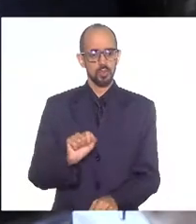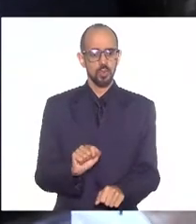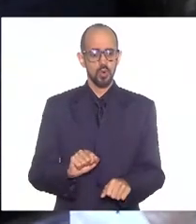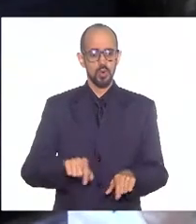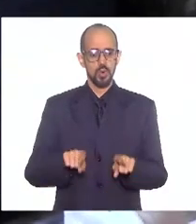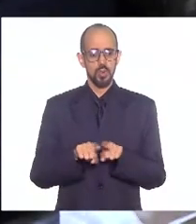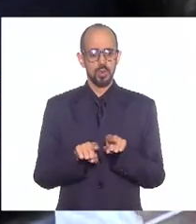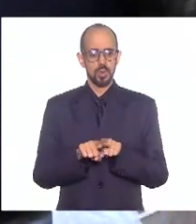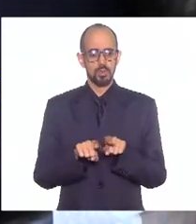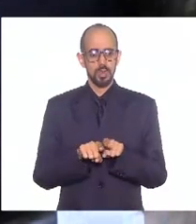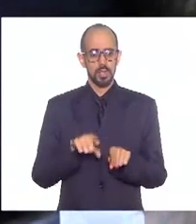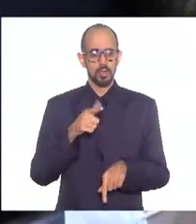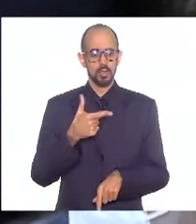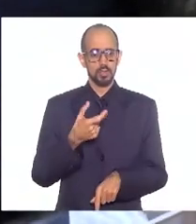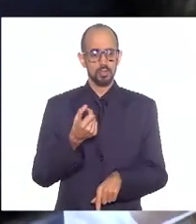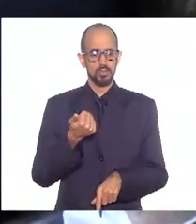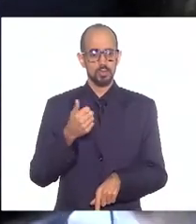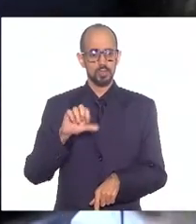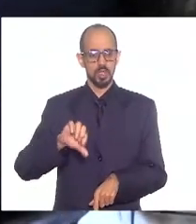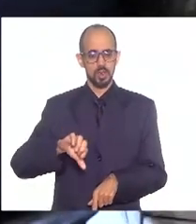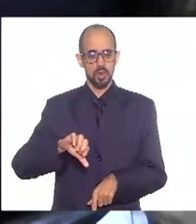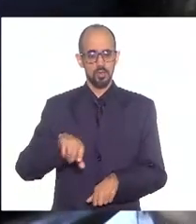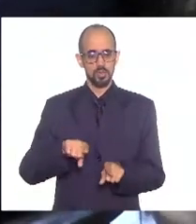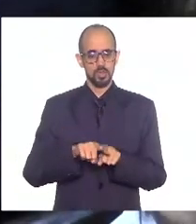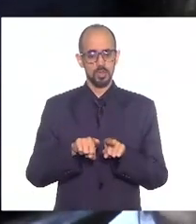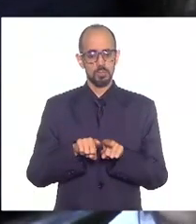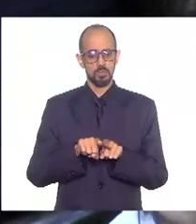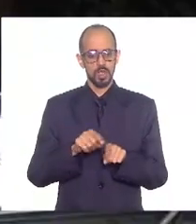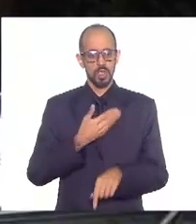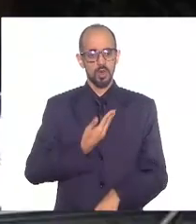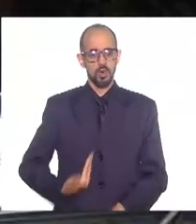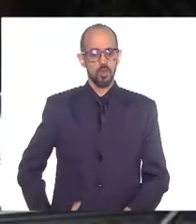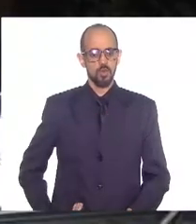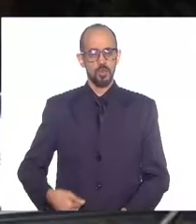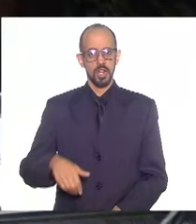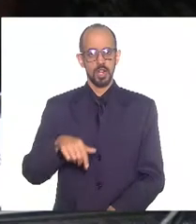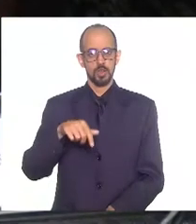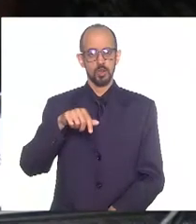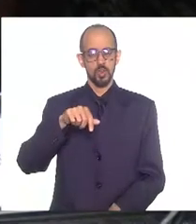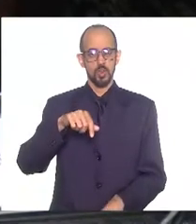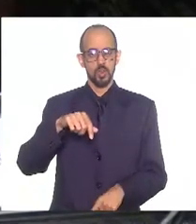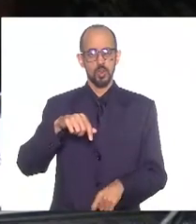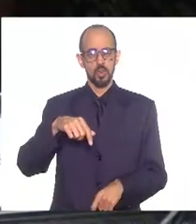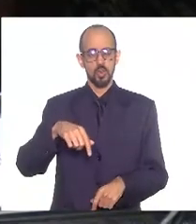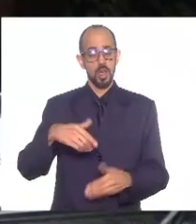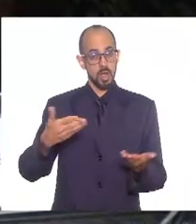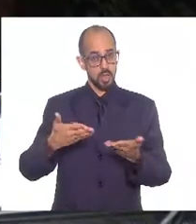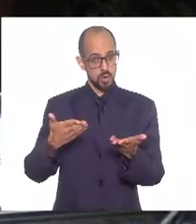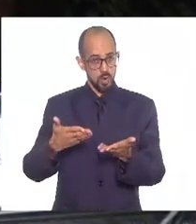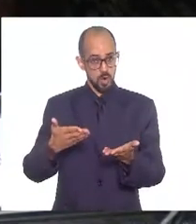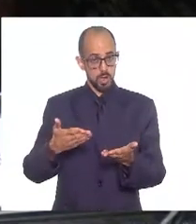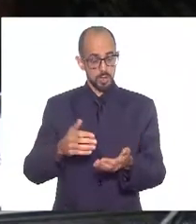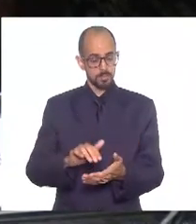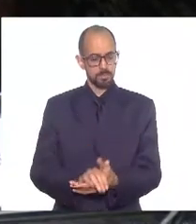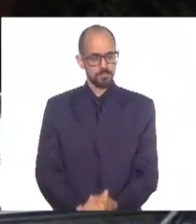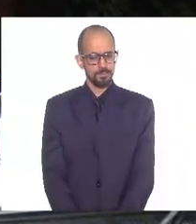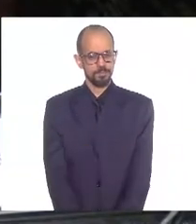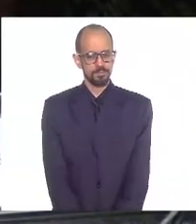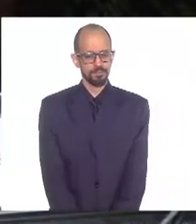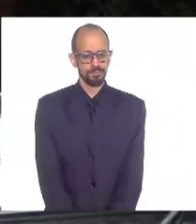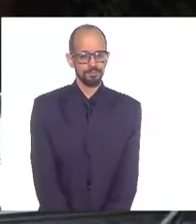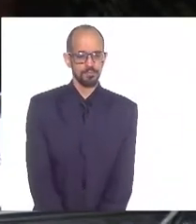de 2019 e como governador a partir desse ano agora. Realmente, a